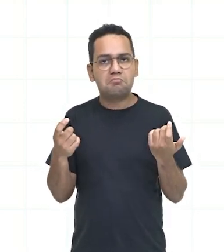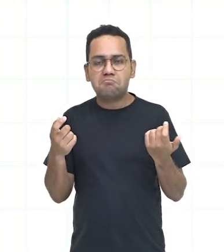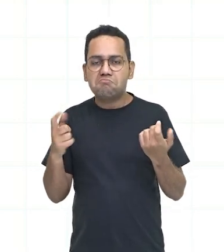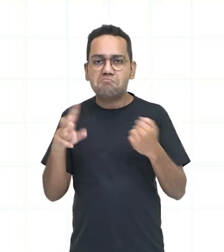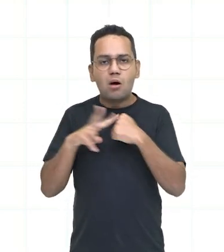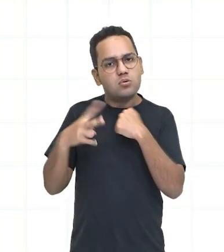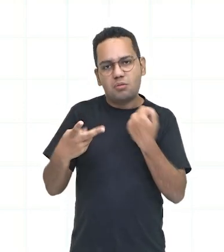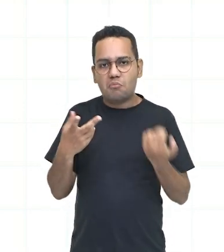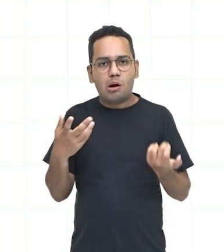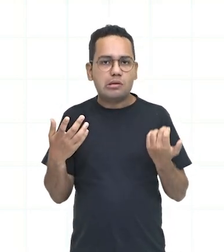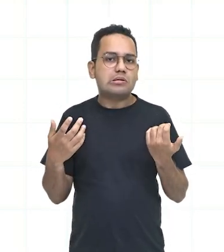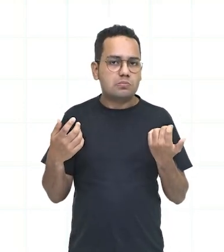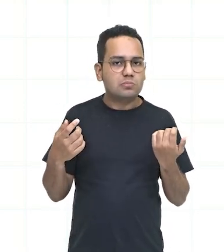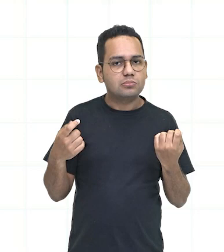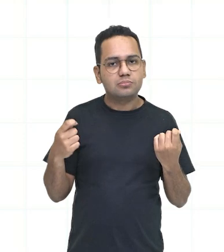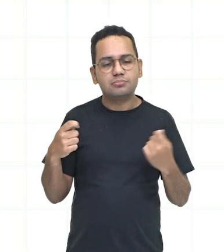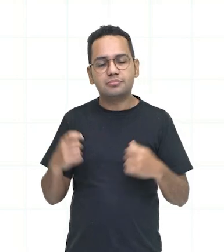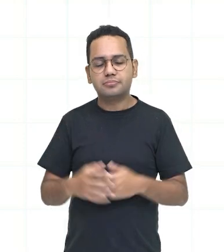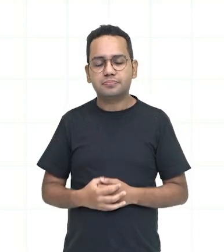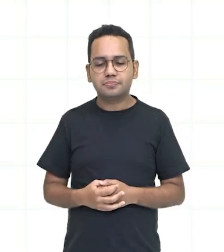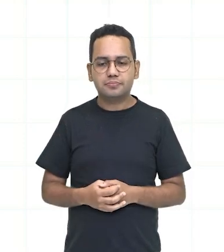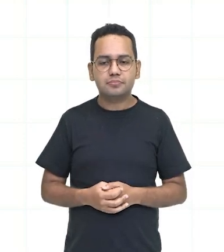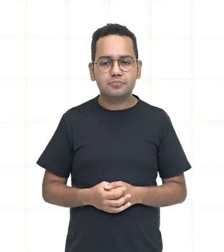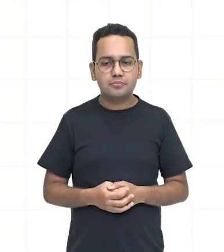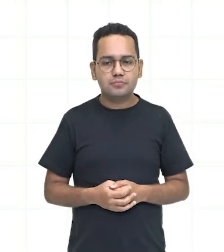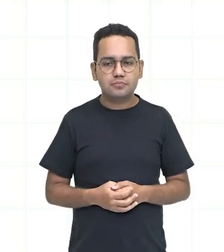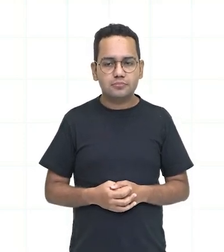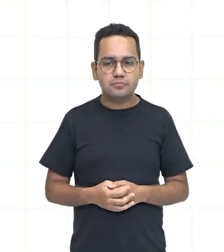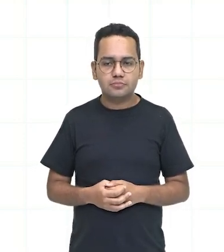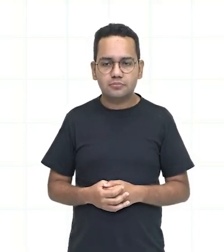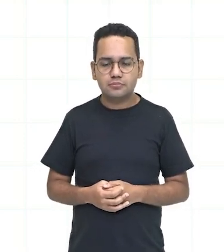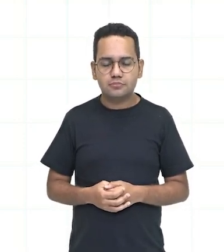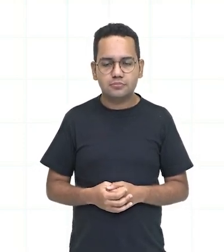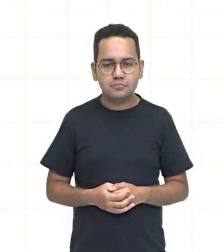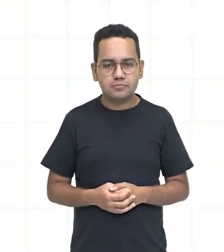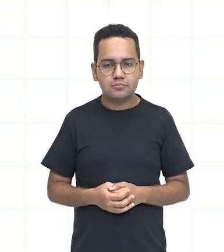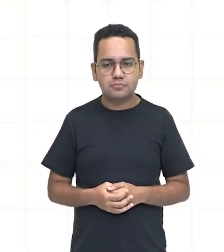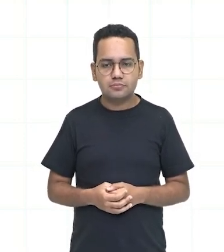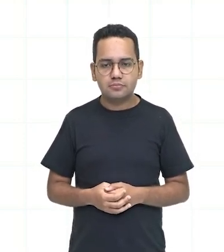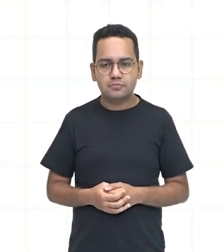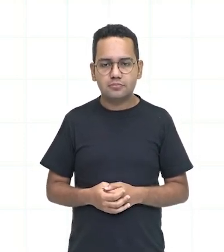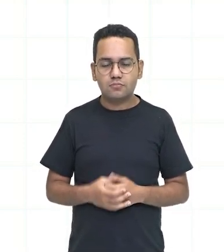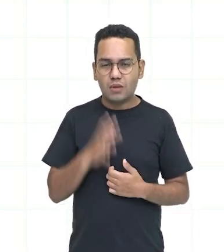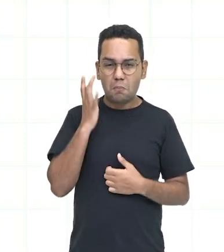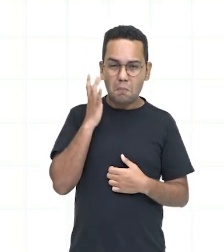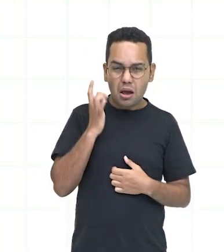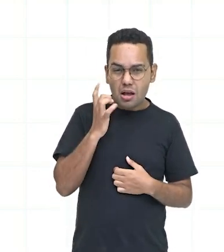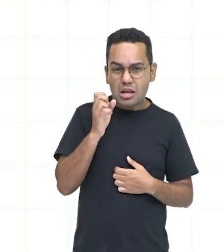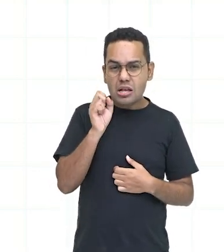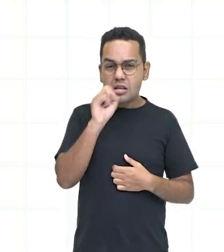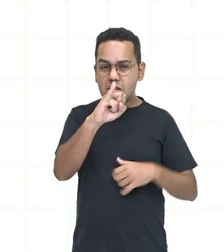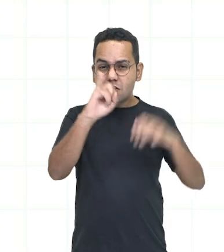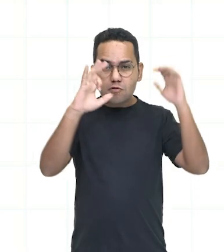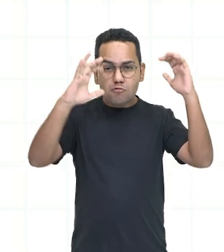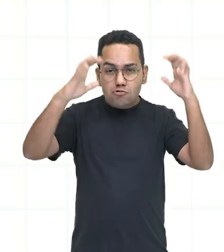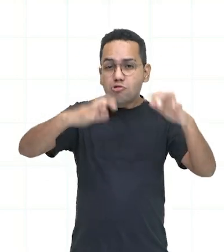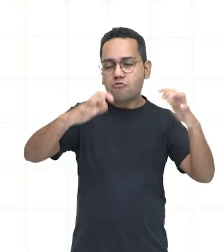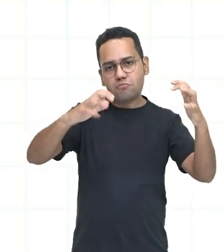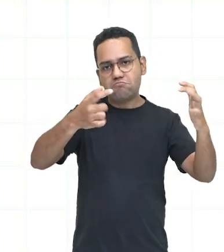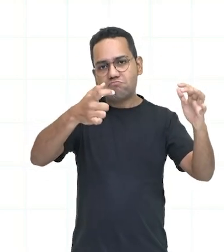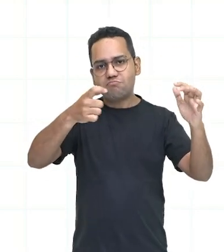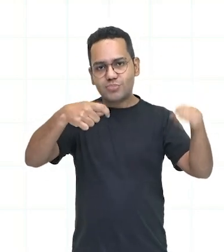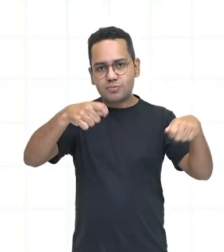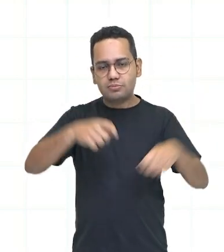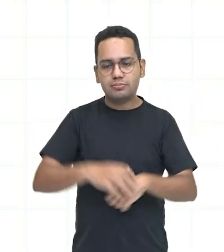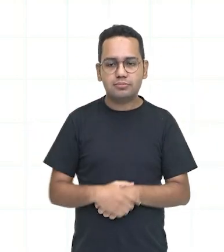dos parâmetros das possibilidades. É uma possibilidade que aconteça. Então, se chover amanhã, isso pode acontecer, há uma possibilidade.